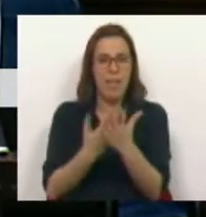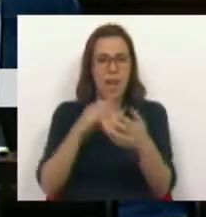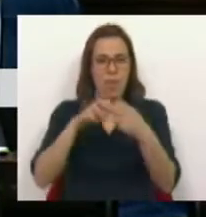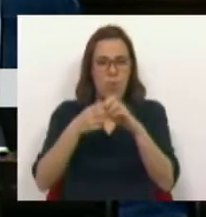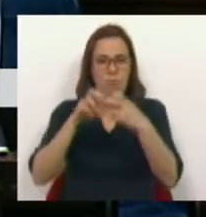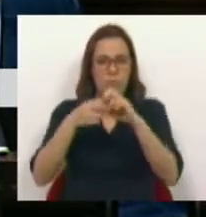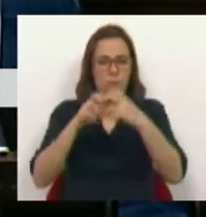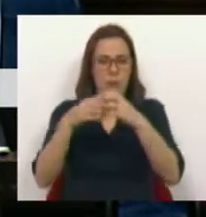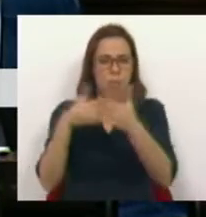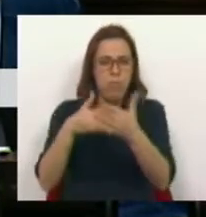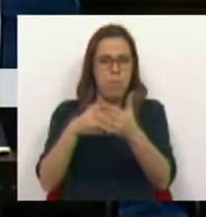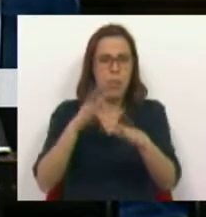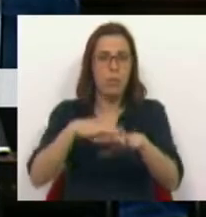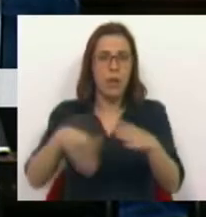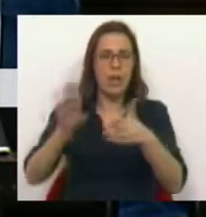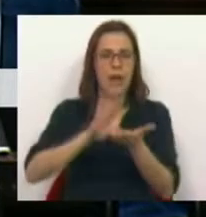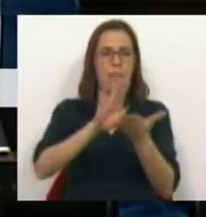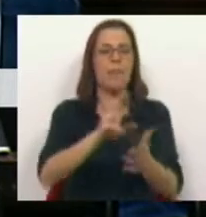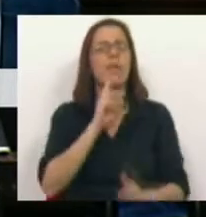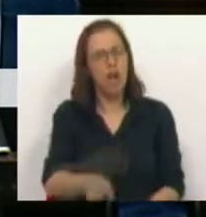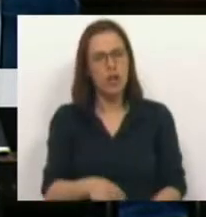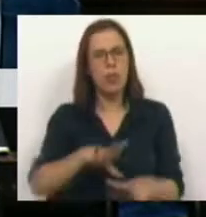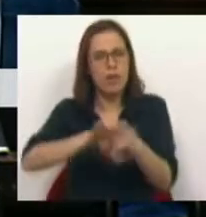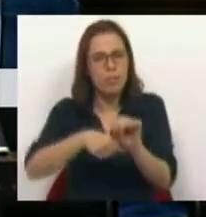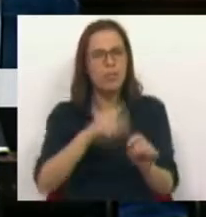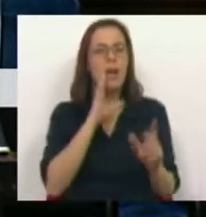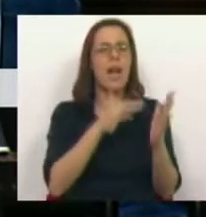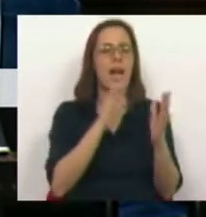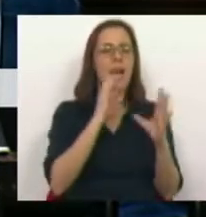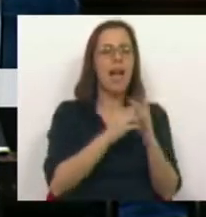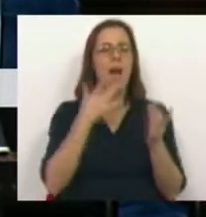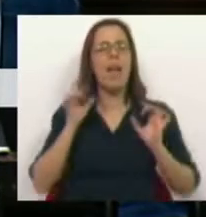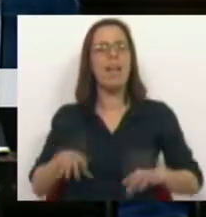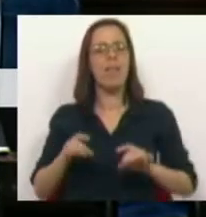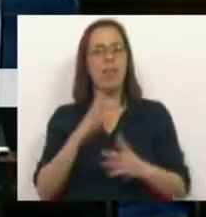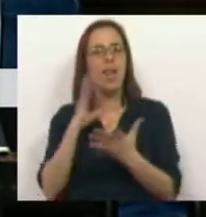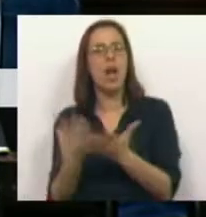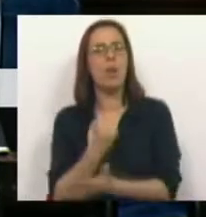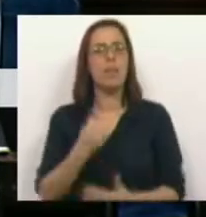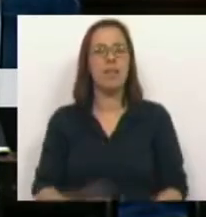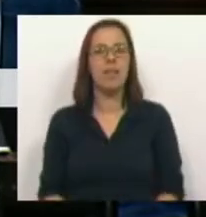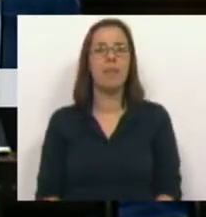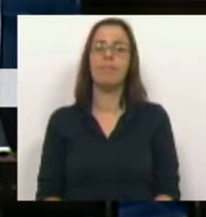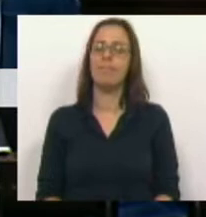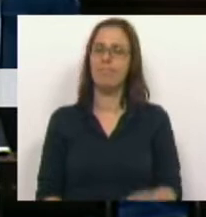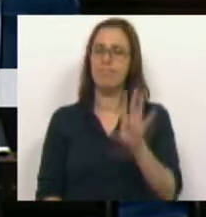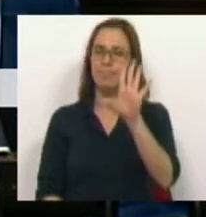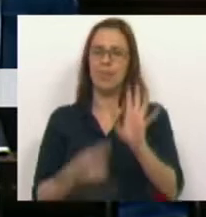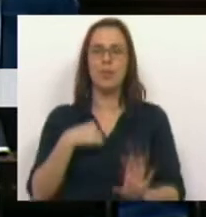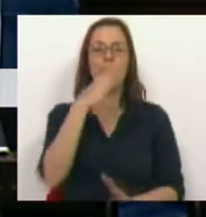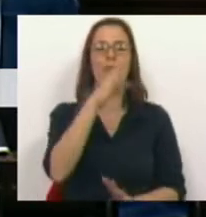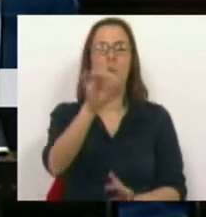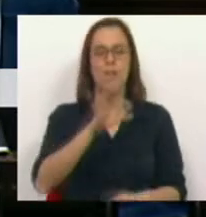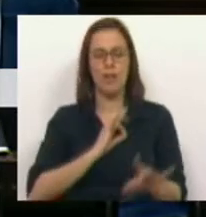à capitalização? Responda: é para dar cabo da Caixa ou para evitar a sua recuperação? Mas eu devo lhe